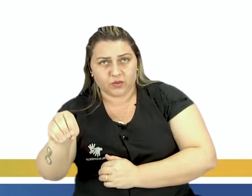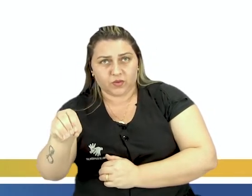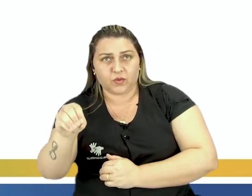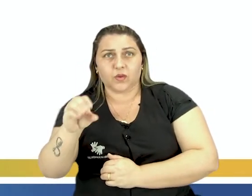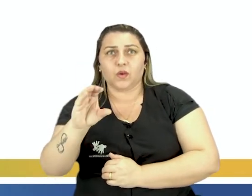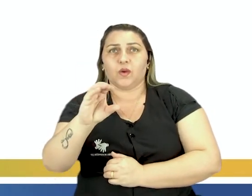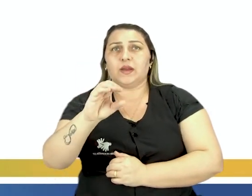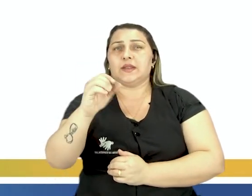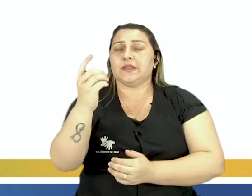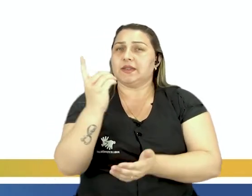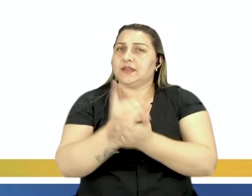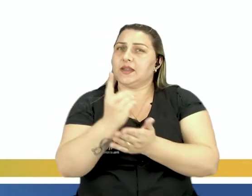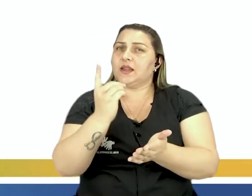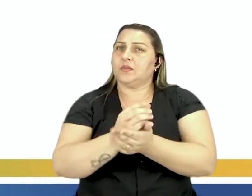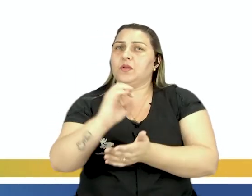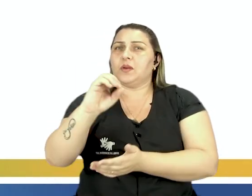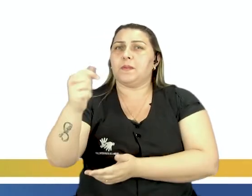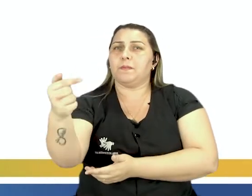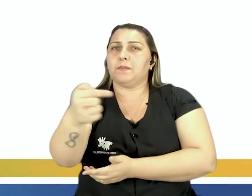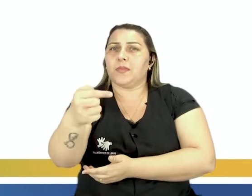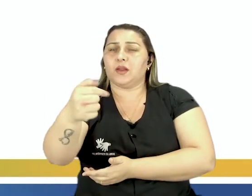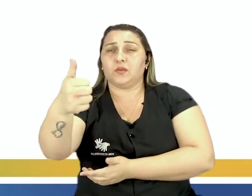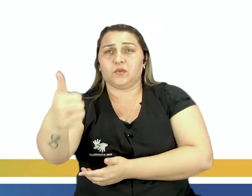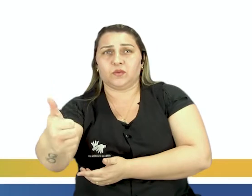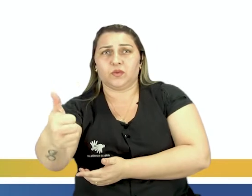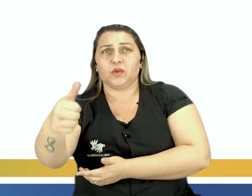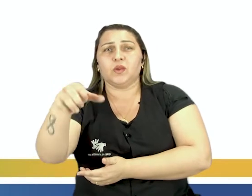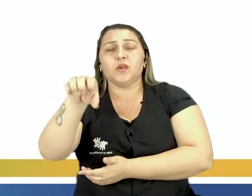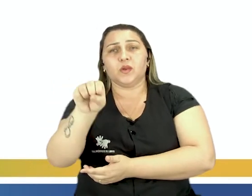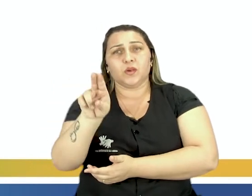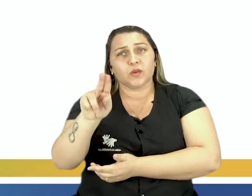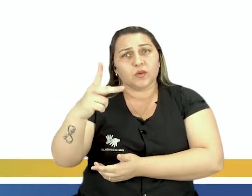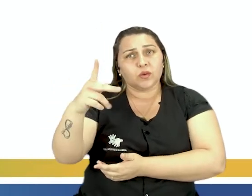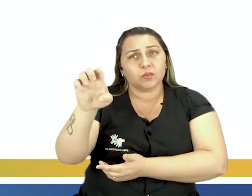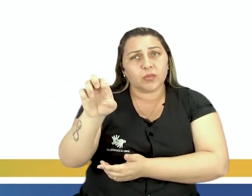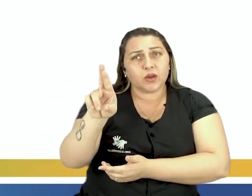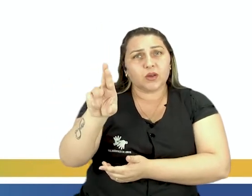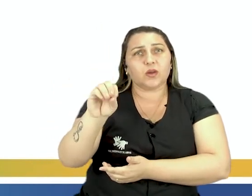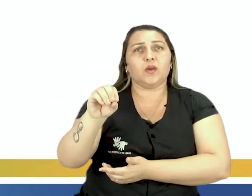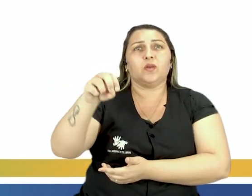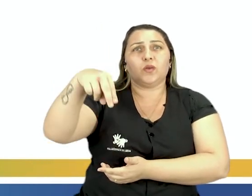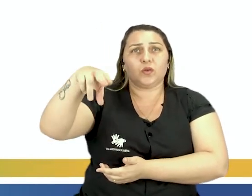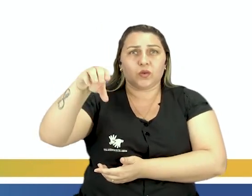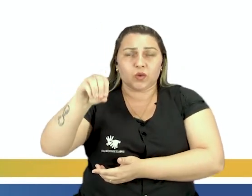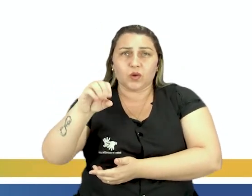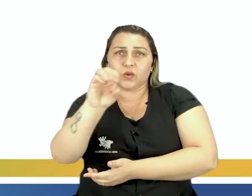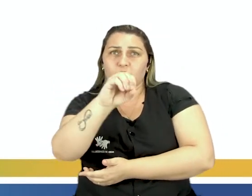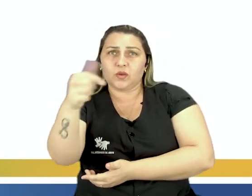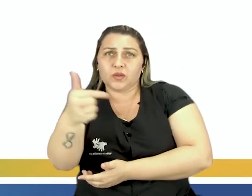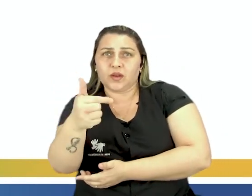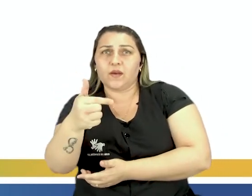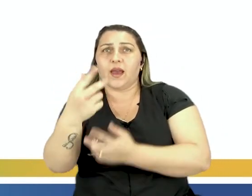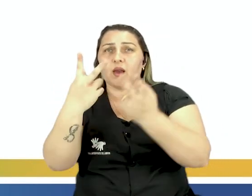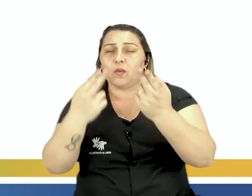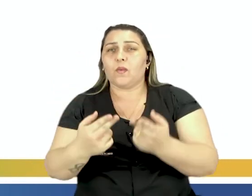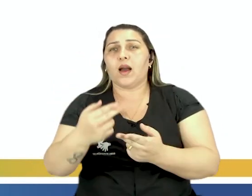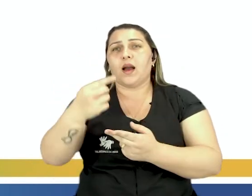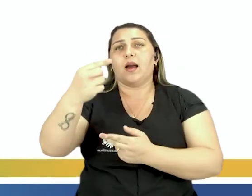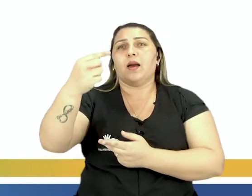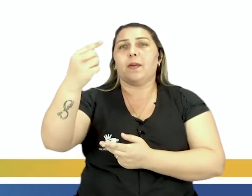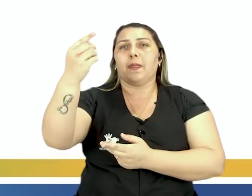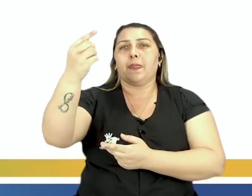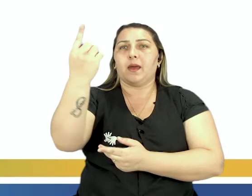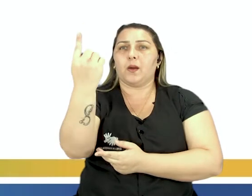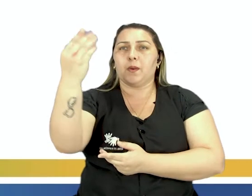ser -1. E quando a gente tiver os superóxidos, o NOx do oxigênio vai ser igual a